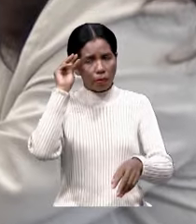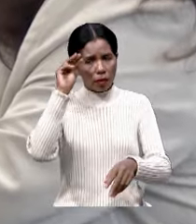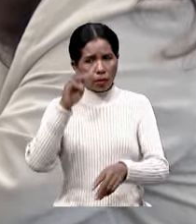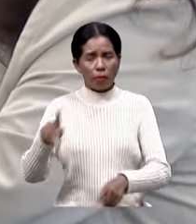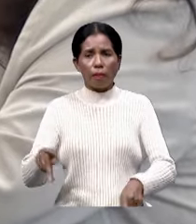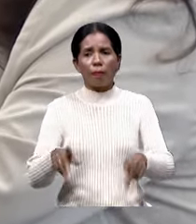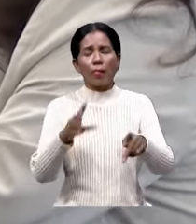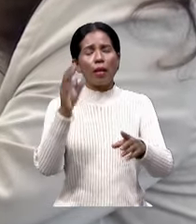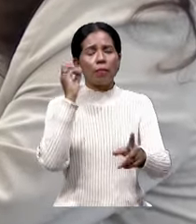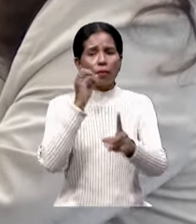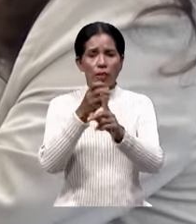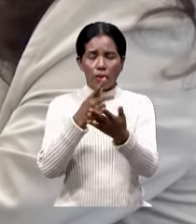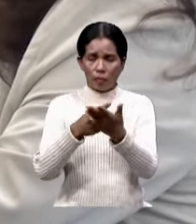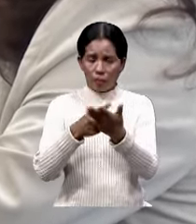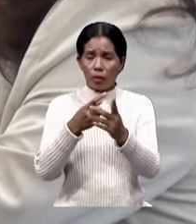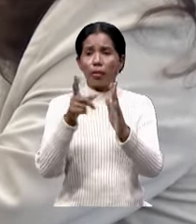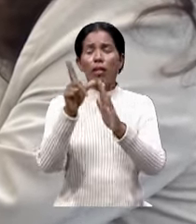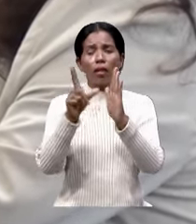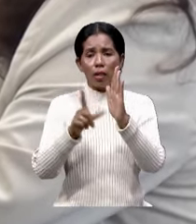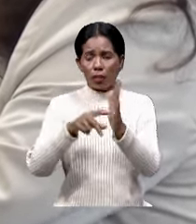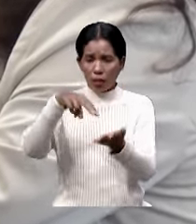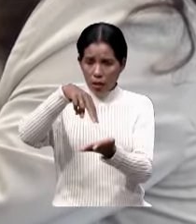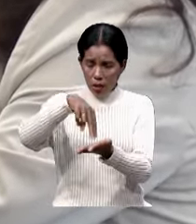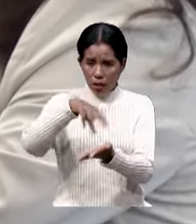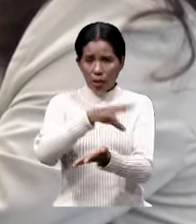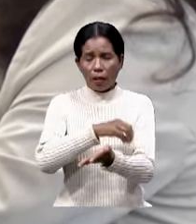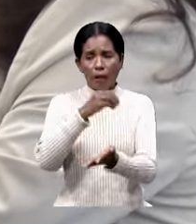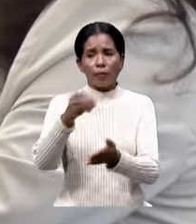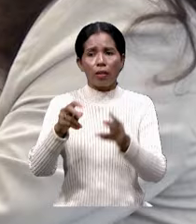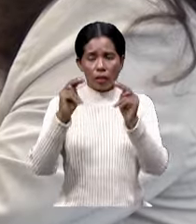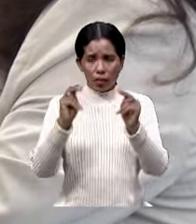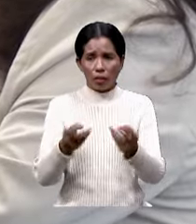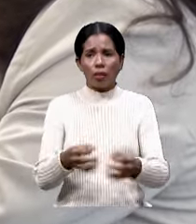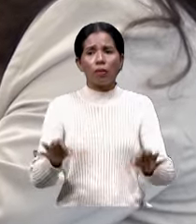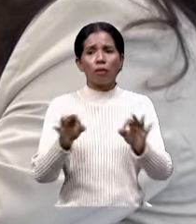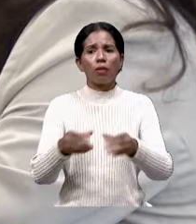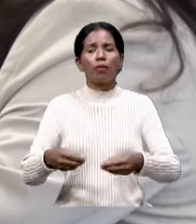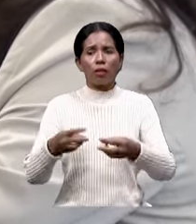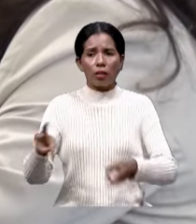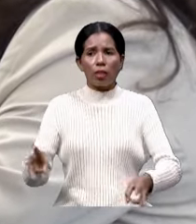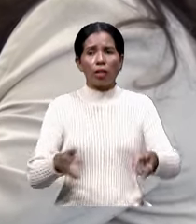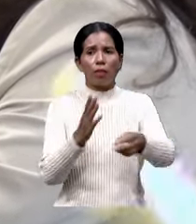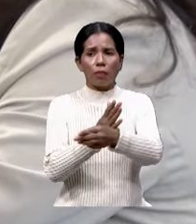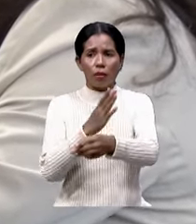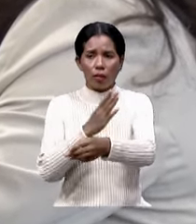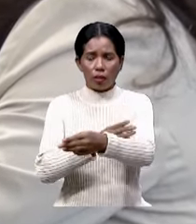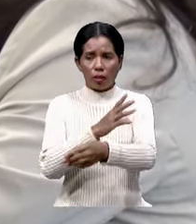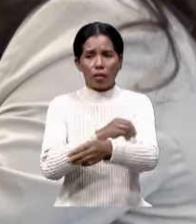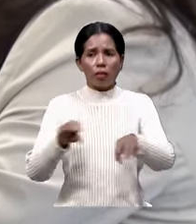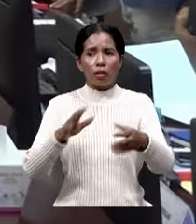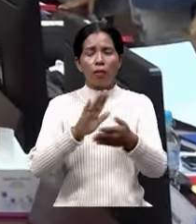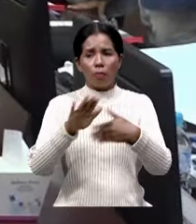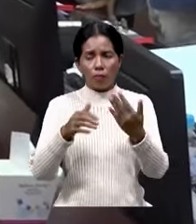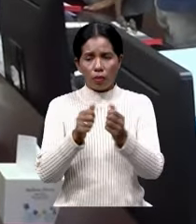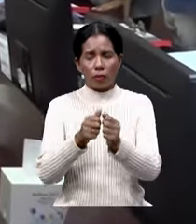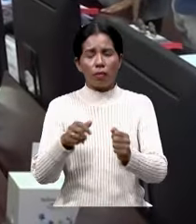Objetivo do projeto proposta lei, né? Ato estabelece mecanismo necessário, sira, né? Befo dalan ato promove profissional jovem, sira,